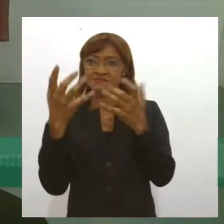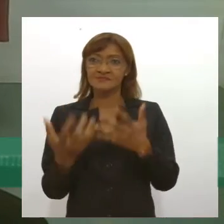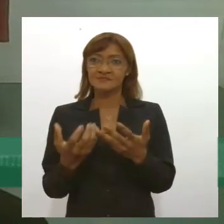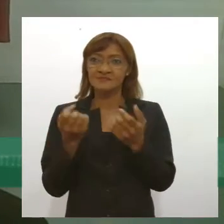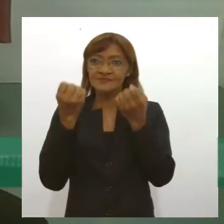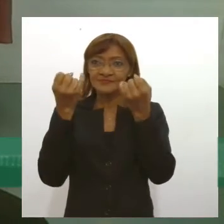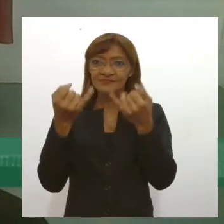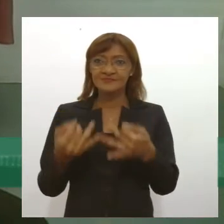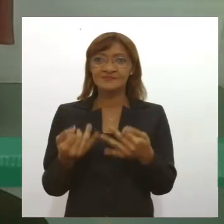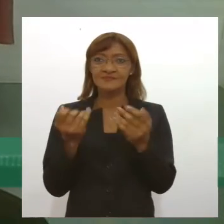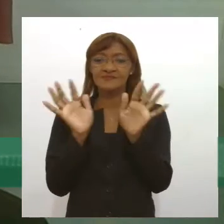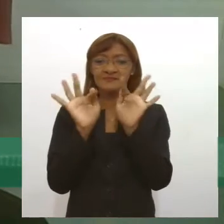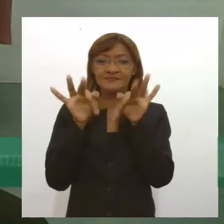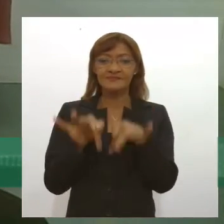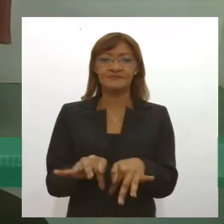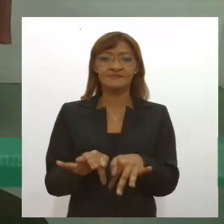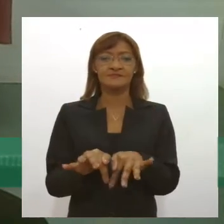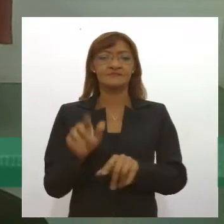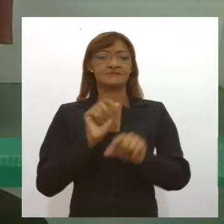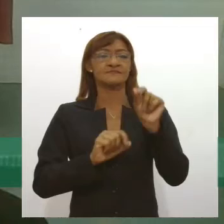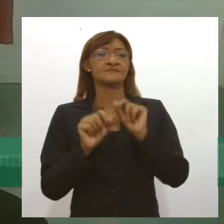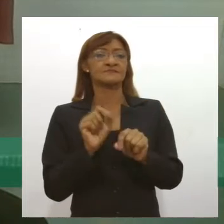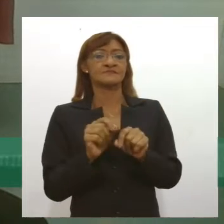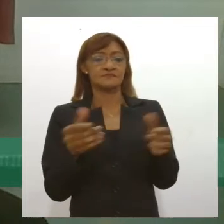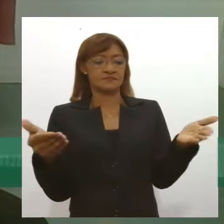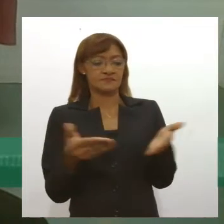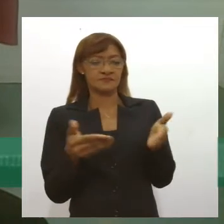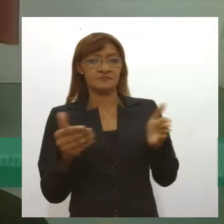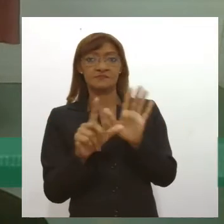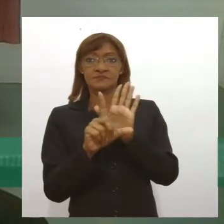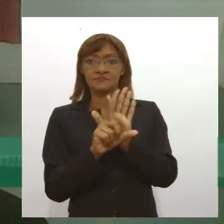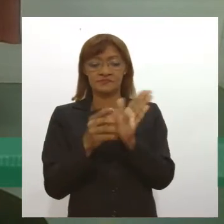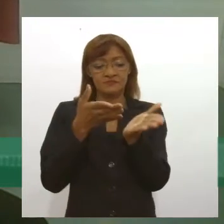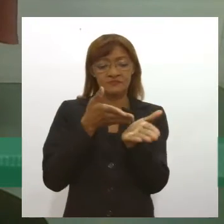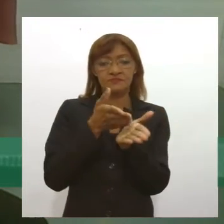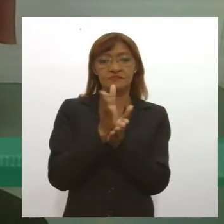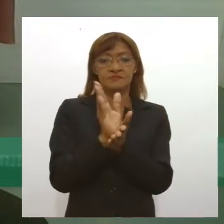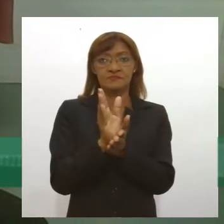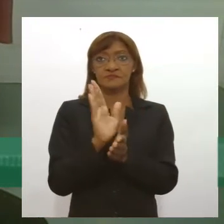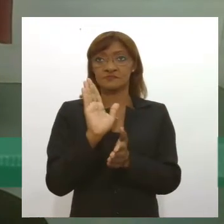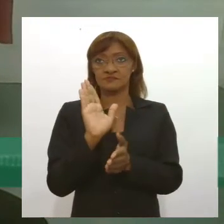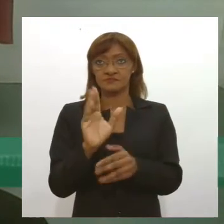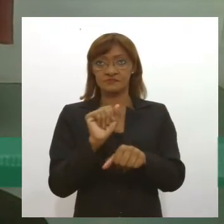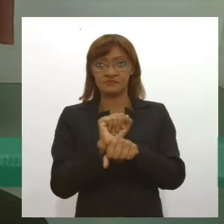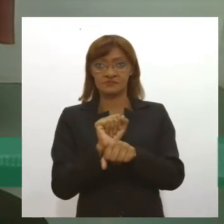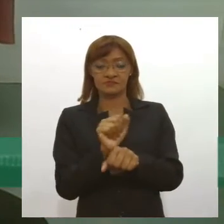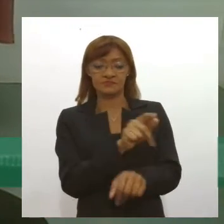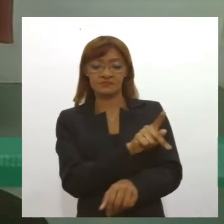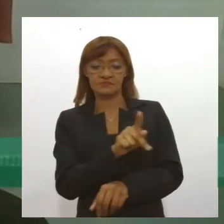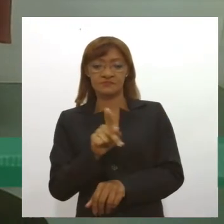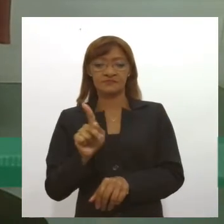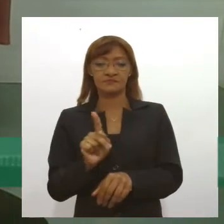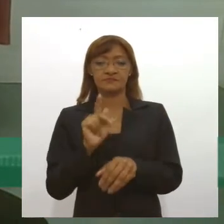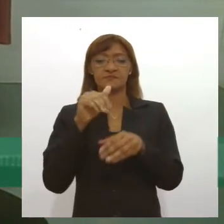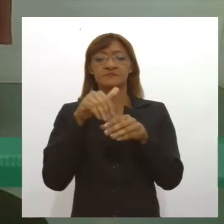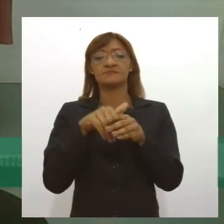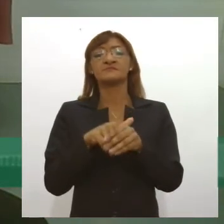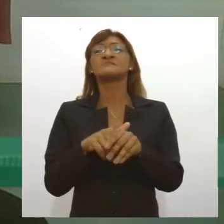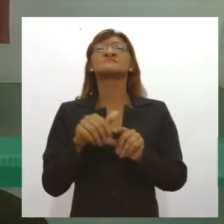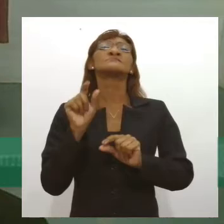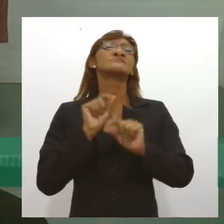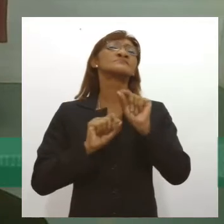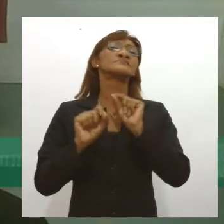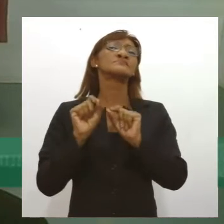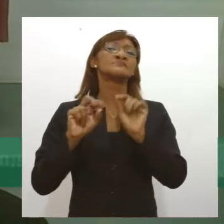considerações finais, baseada nesse marco legal aí aprovado, que está aguardando a sanção presidencial. O que é que isso